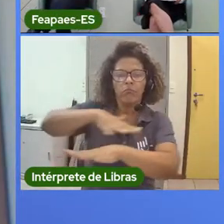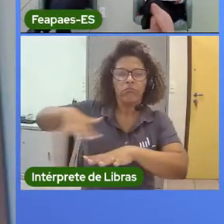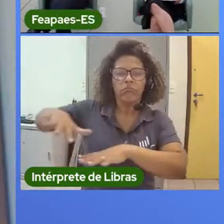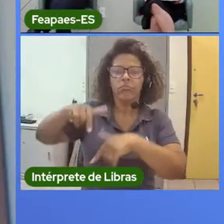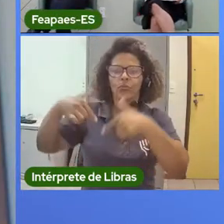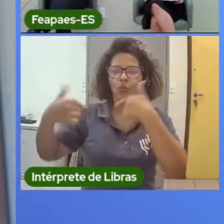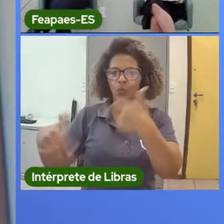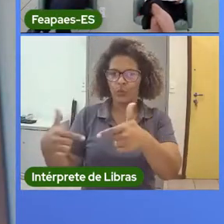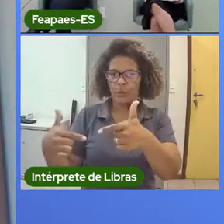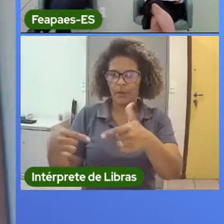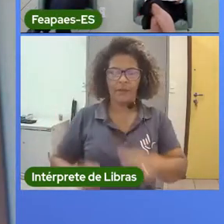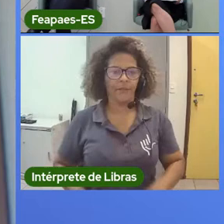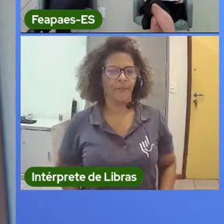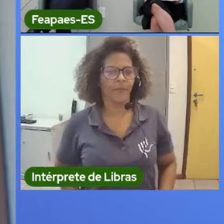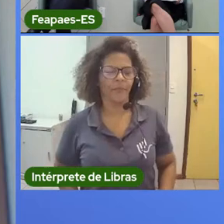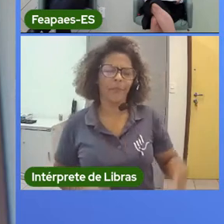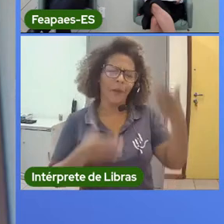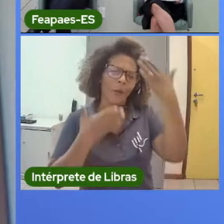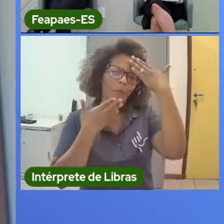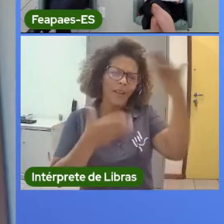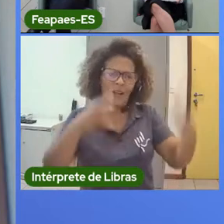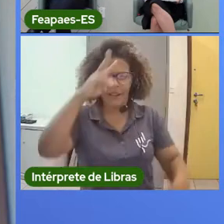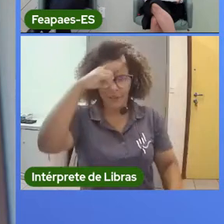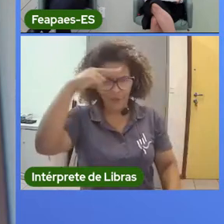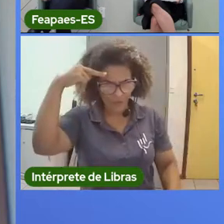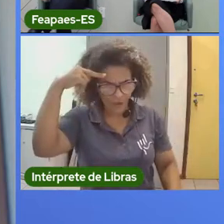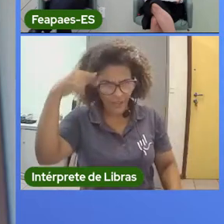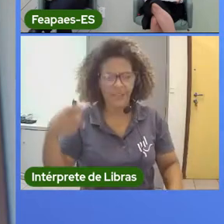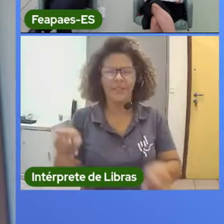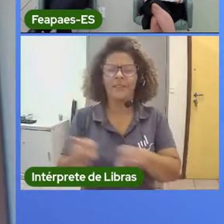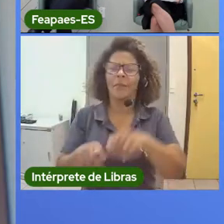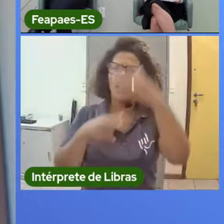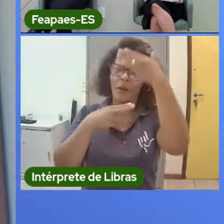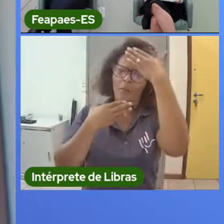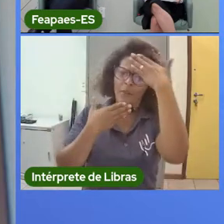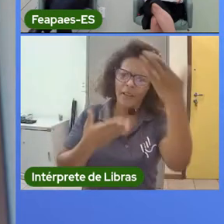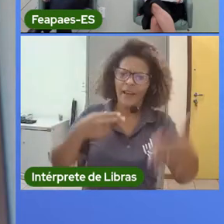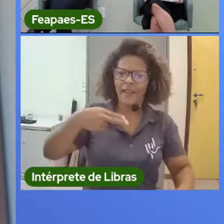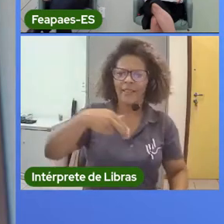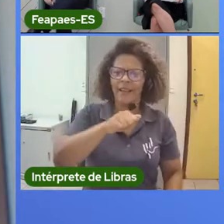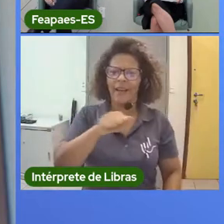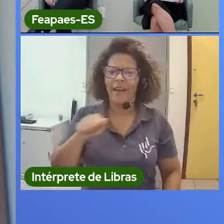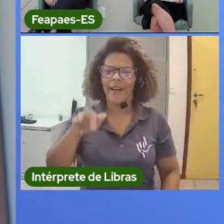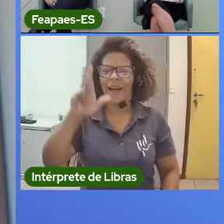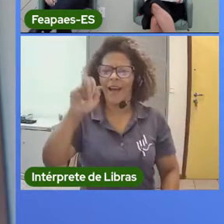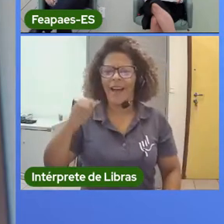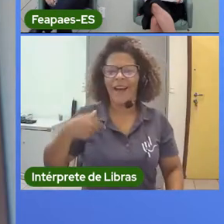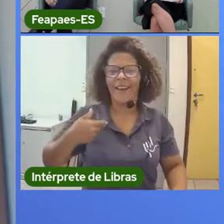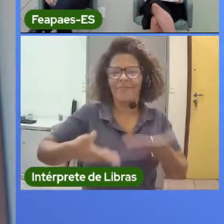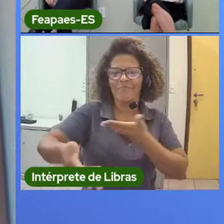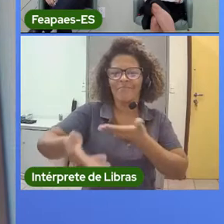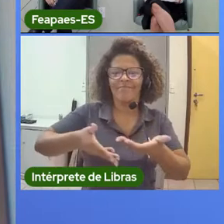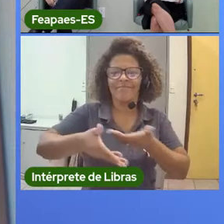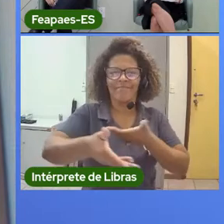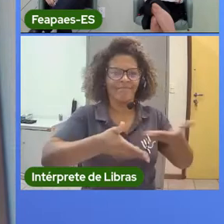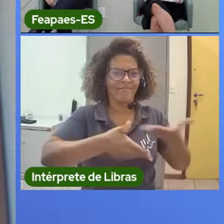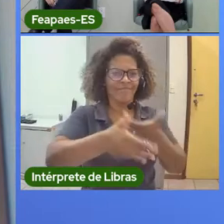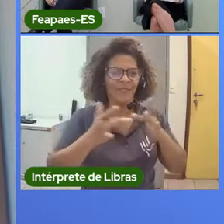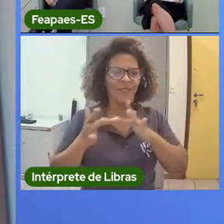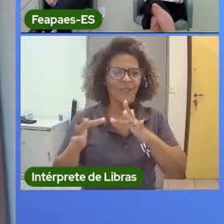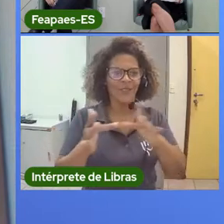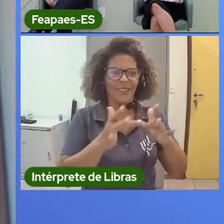Bom, obrigado, Wanderson, mais uma vez. Obrigado, Nayara, por ter intermediado aí, né, os